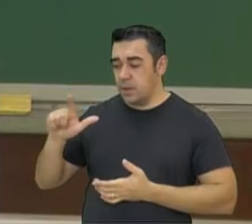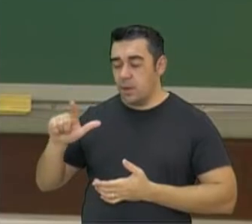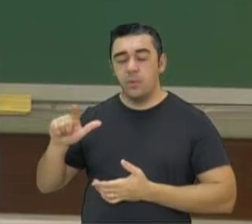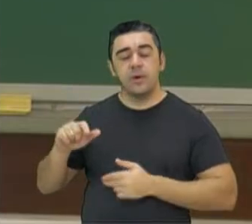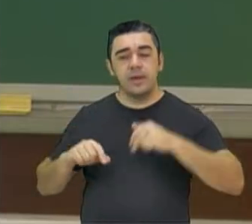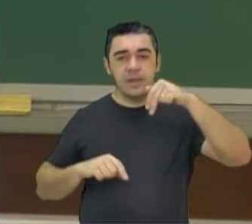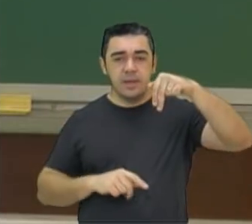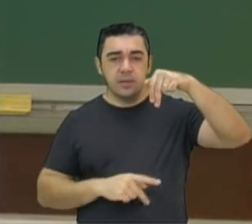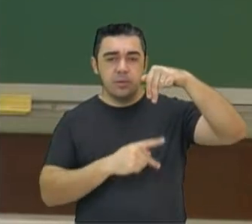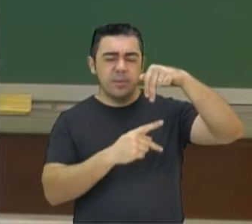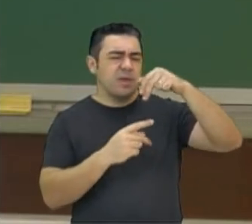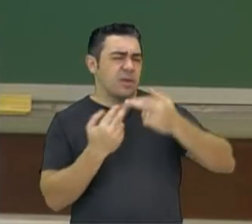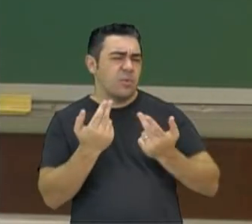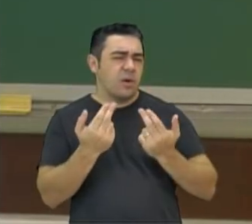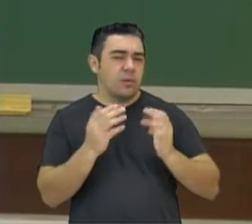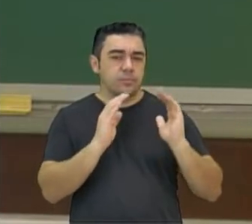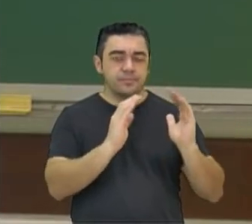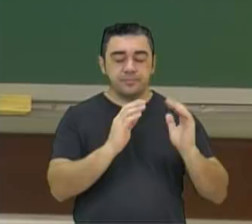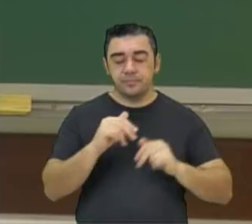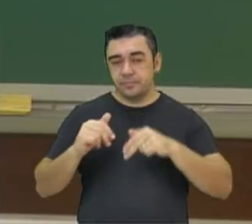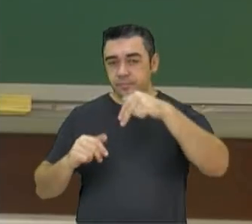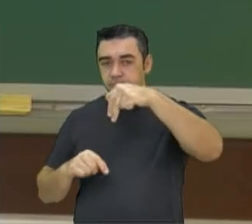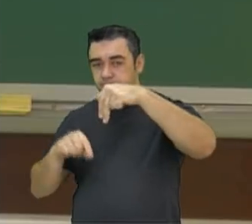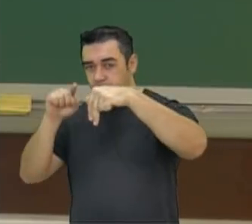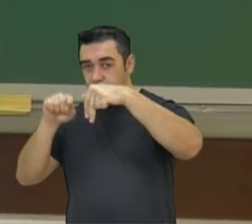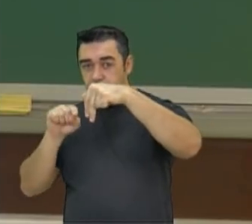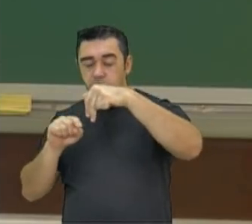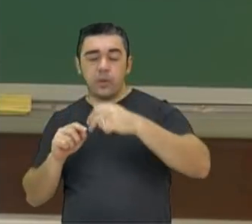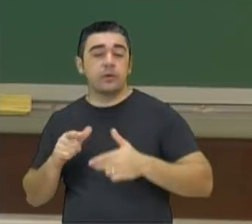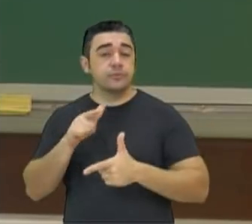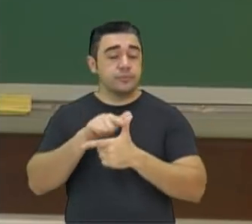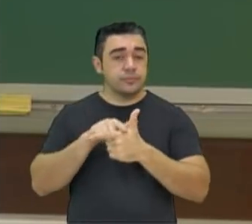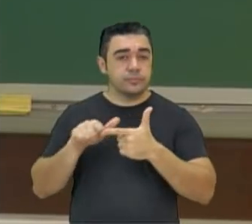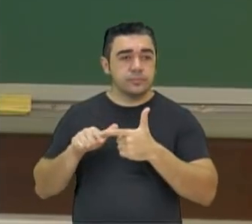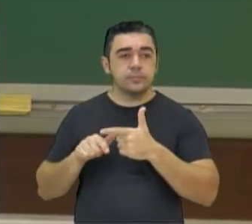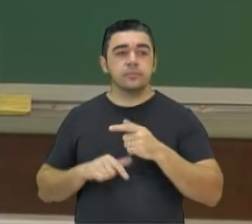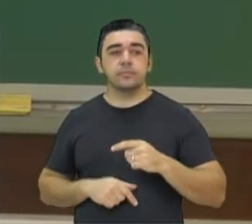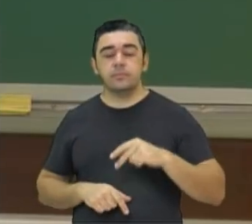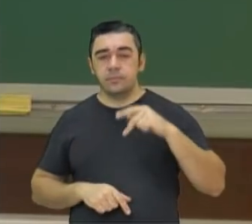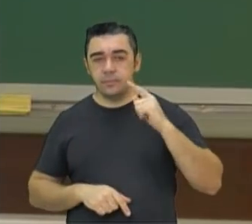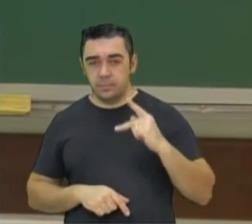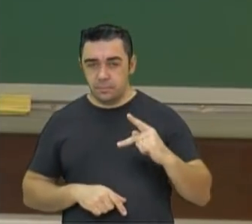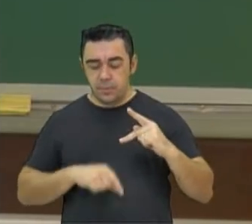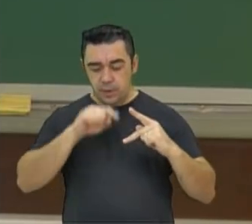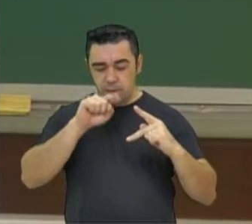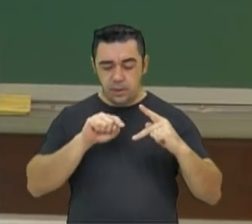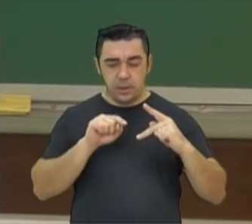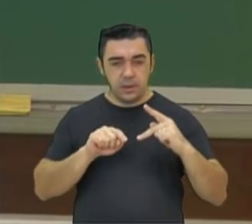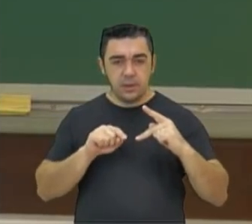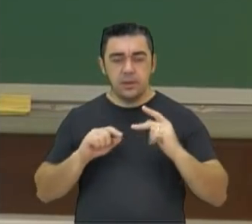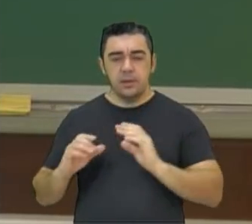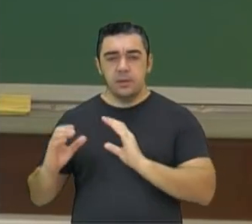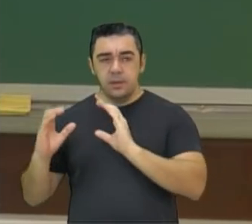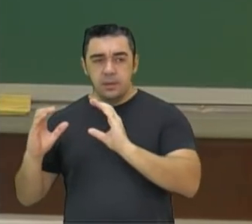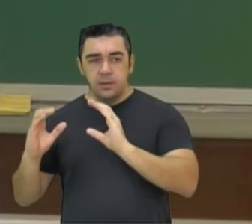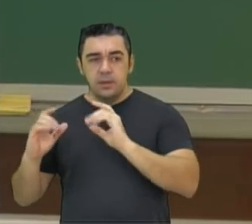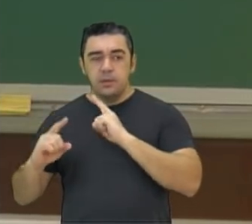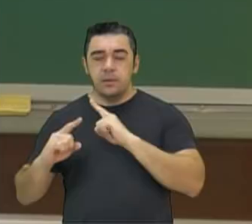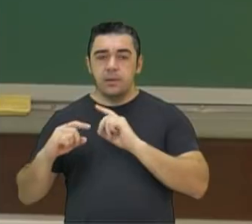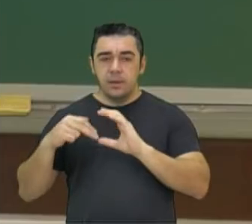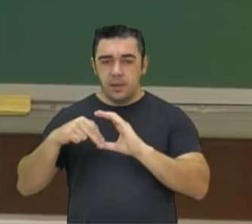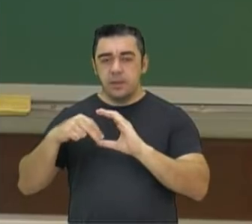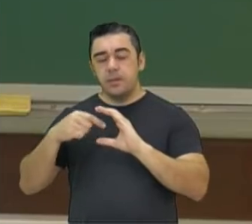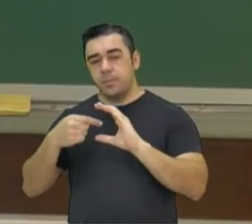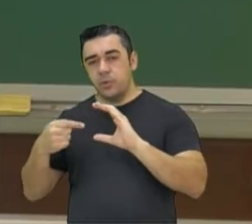é igual a n fatorial dividido por p fatorial multiplicado